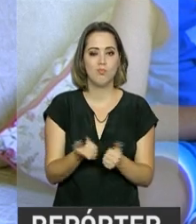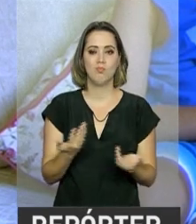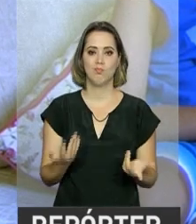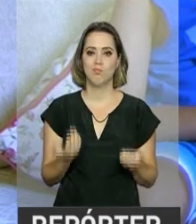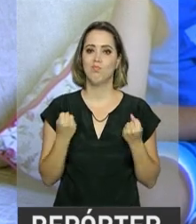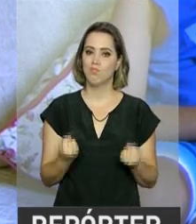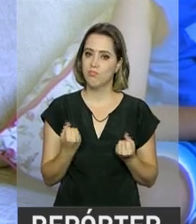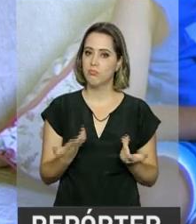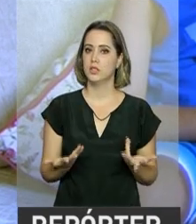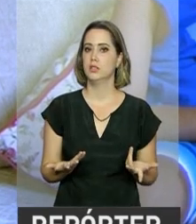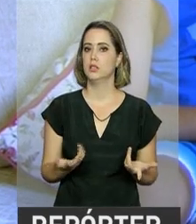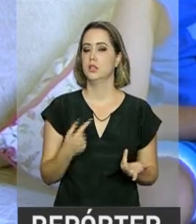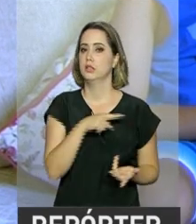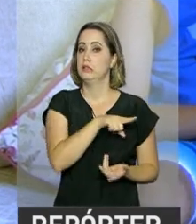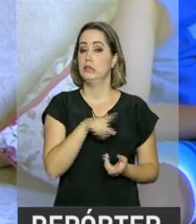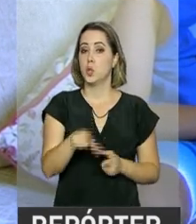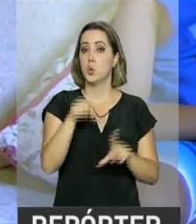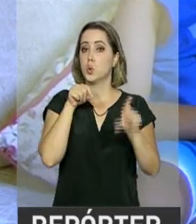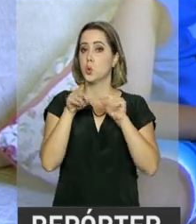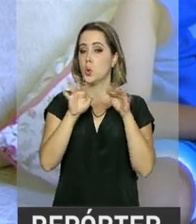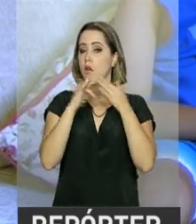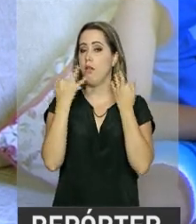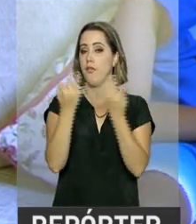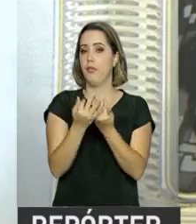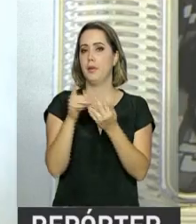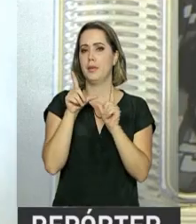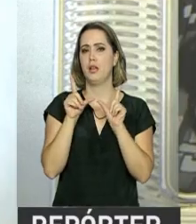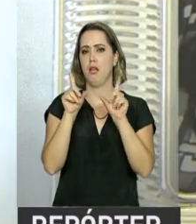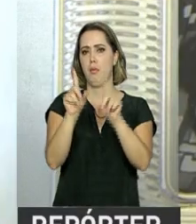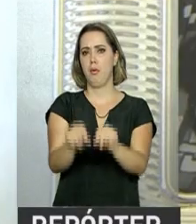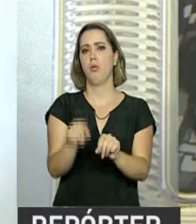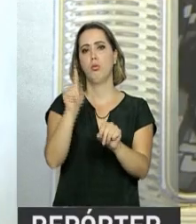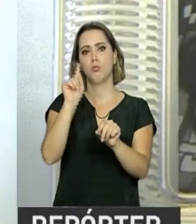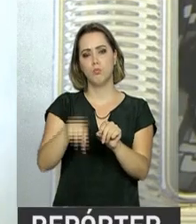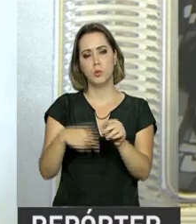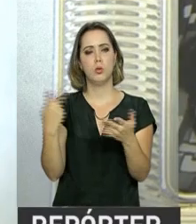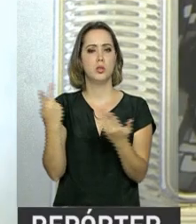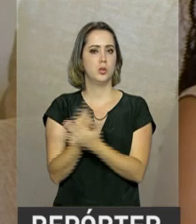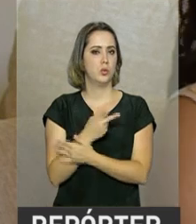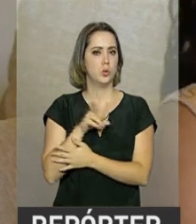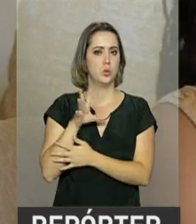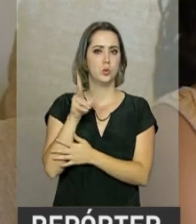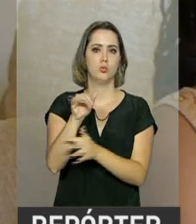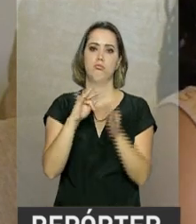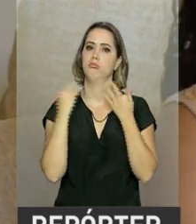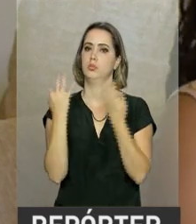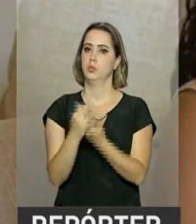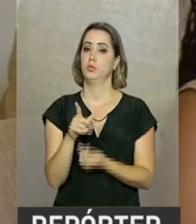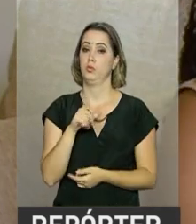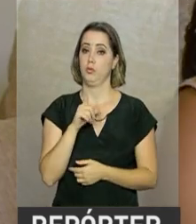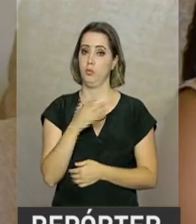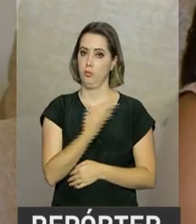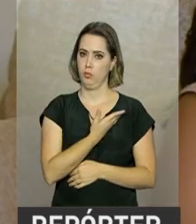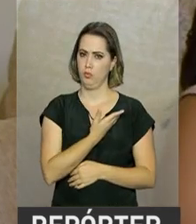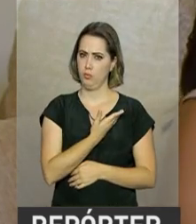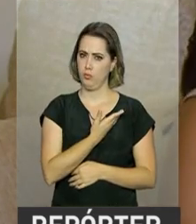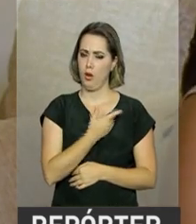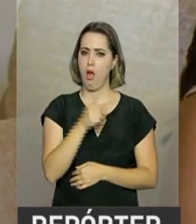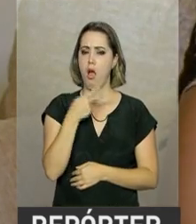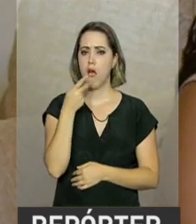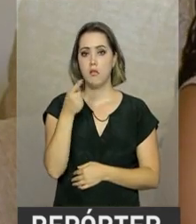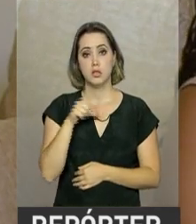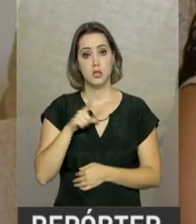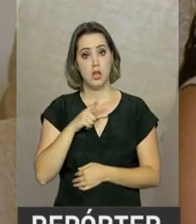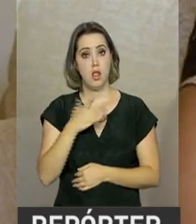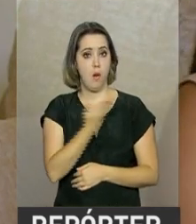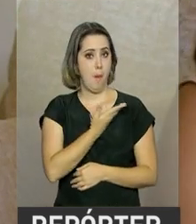para a professora a escolha por uma família cada vez menor é uma tendência dos brasileiros eu tenho amigas da mesma faixa etária que